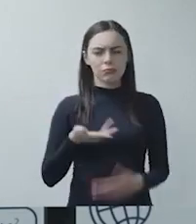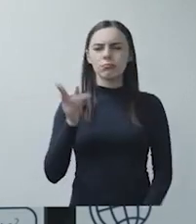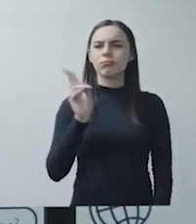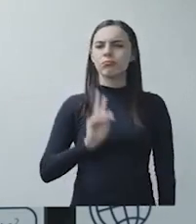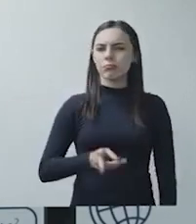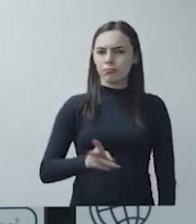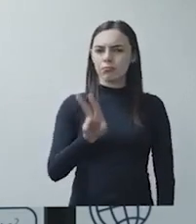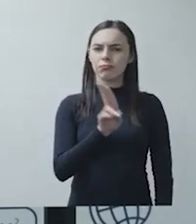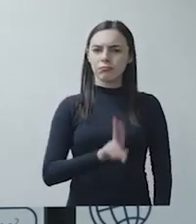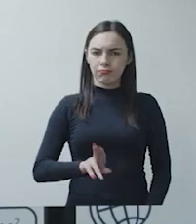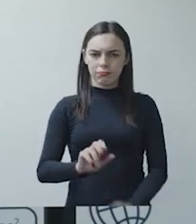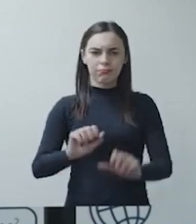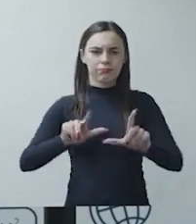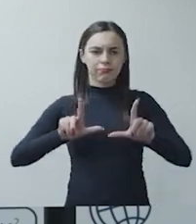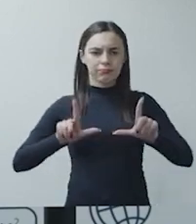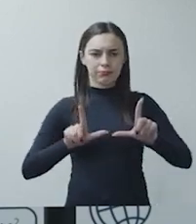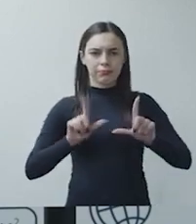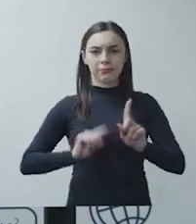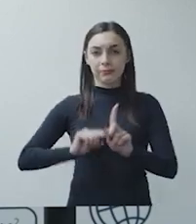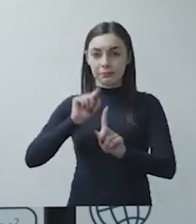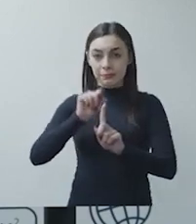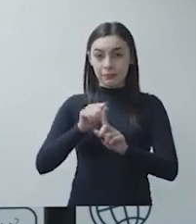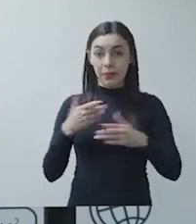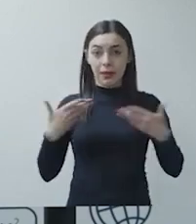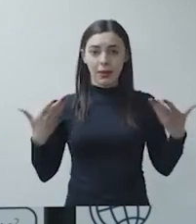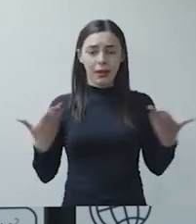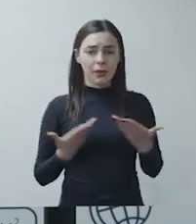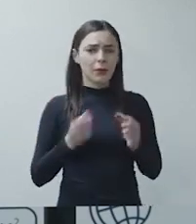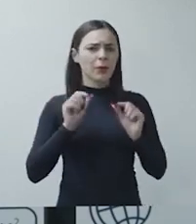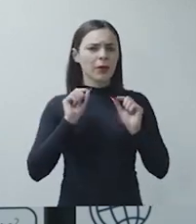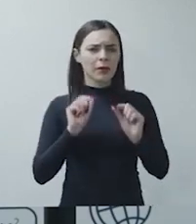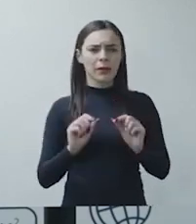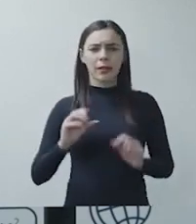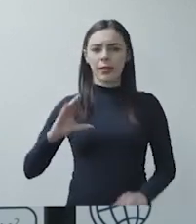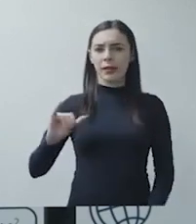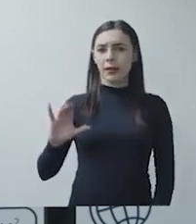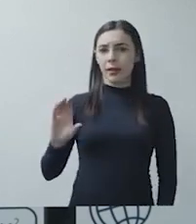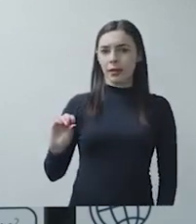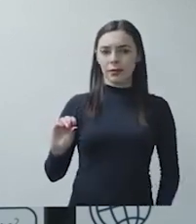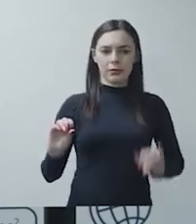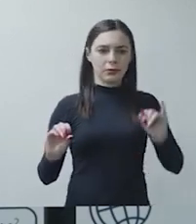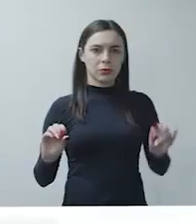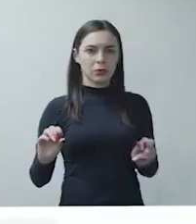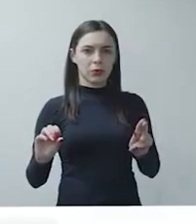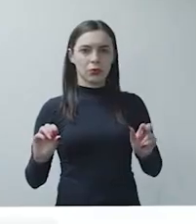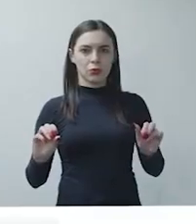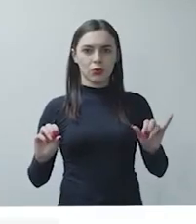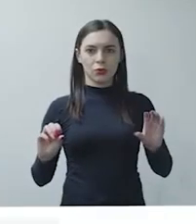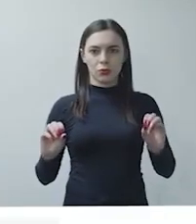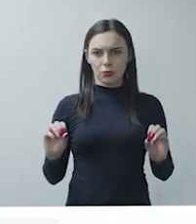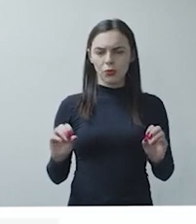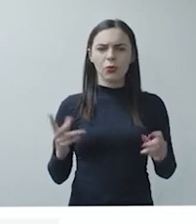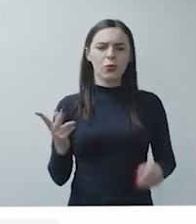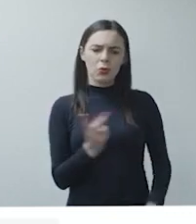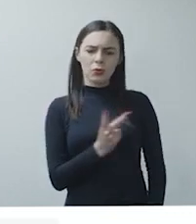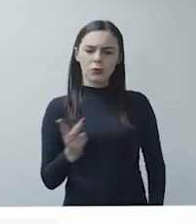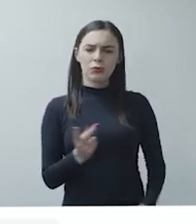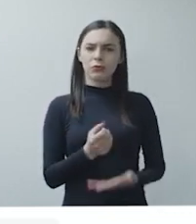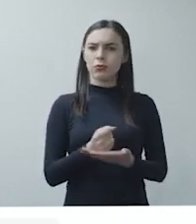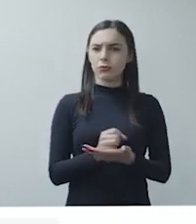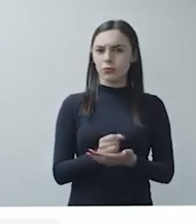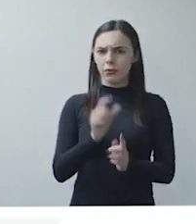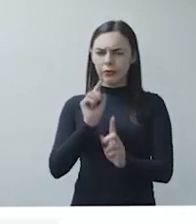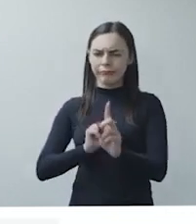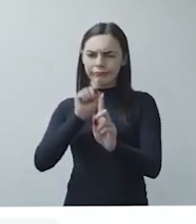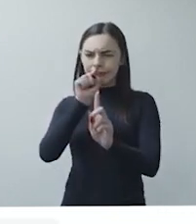utilizando o nosso tabuleiro. Agora foi a vez do Caio e do Júlio. Então, eles jogaram o jogo a 7